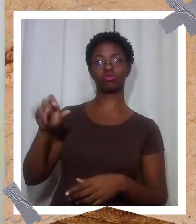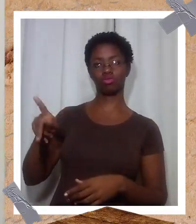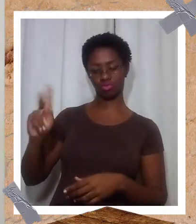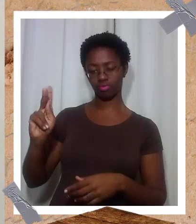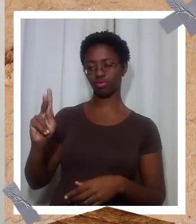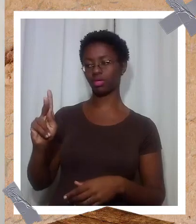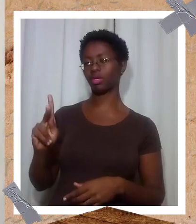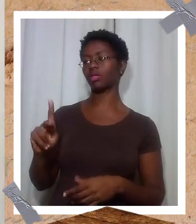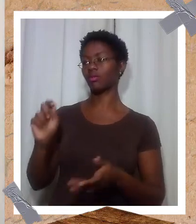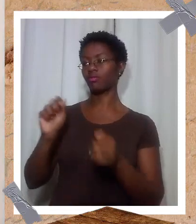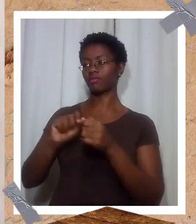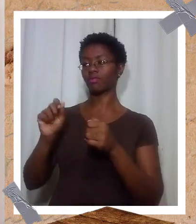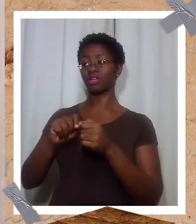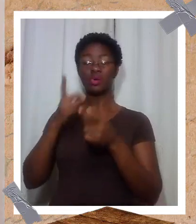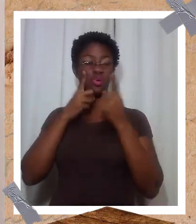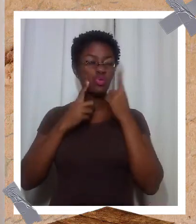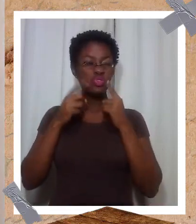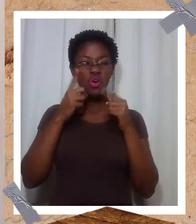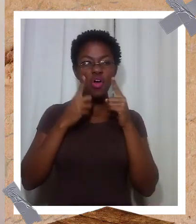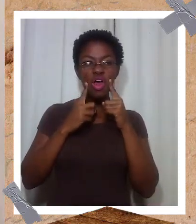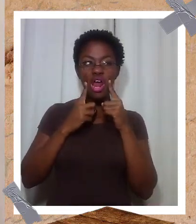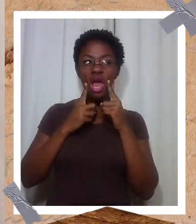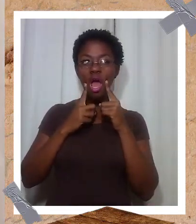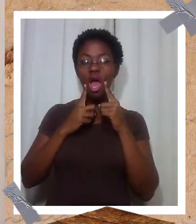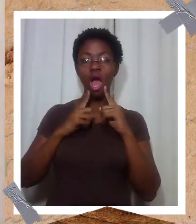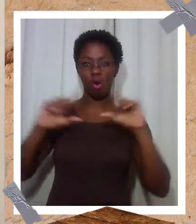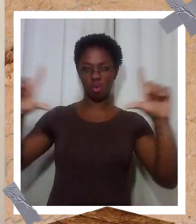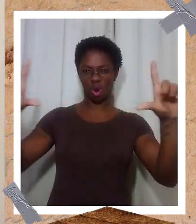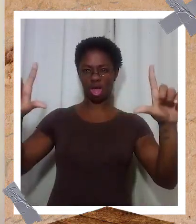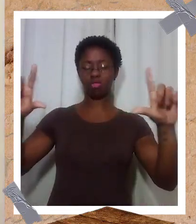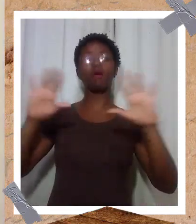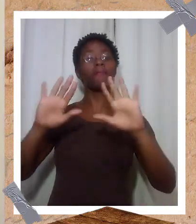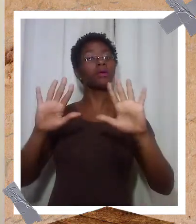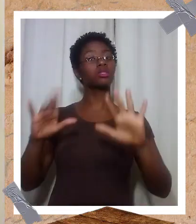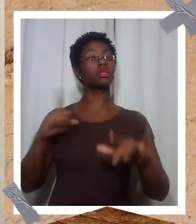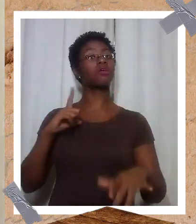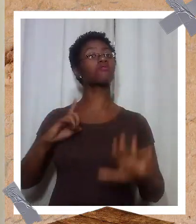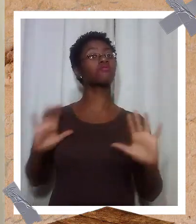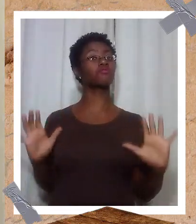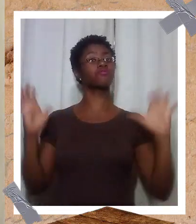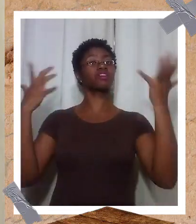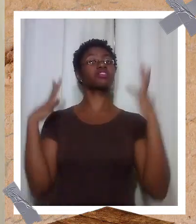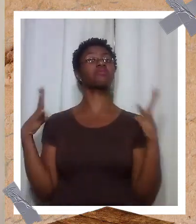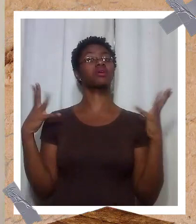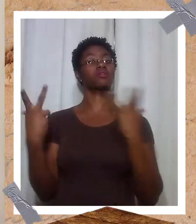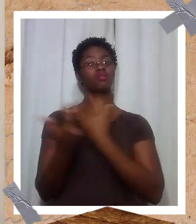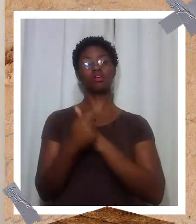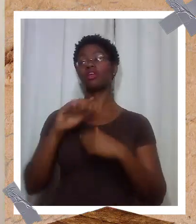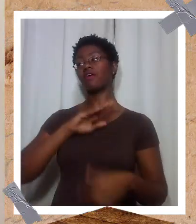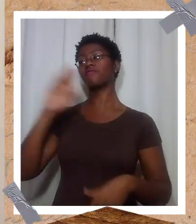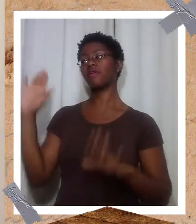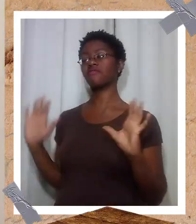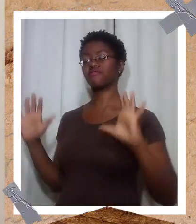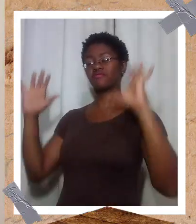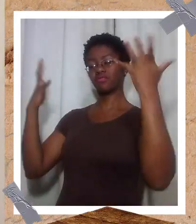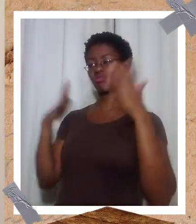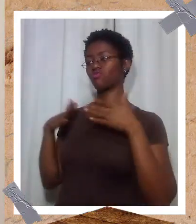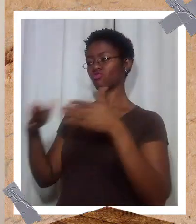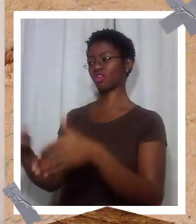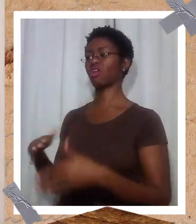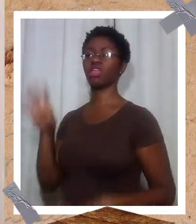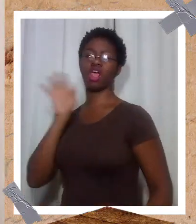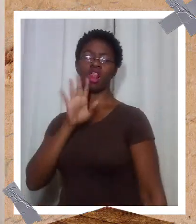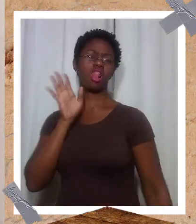daquele choro, teve uma festa maravilhosa. E a gente foi nessa festa, chegando lá na festa, pô, uma festa